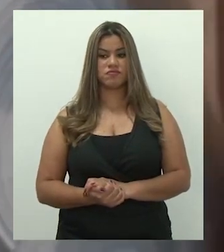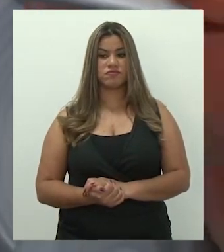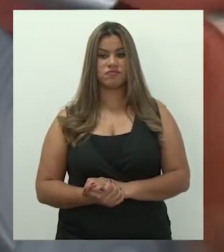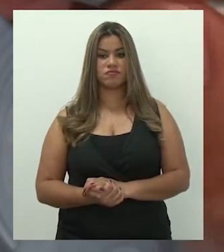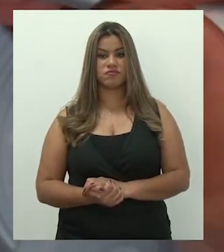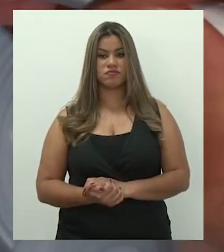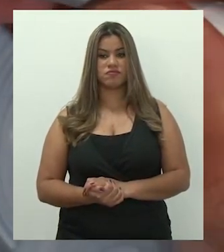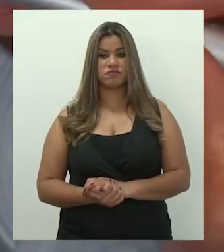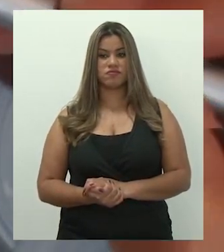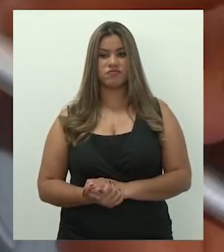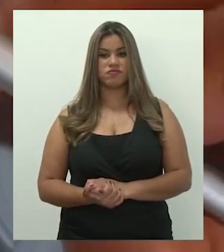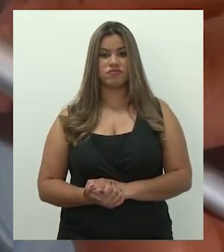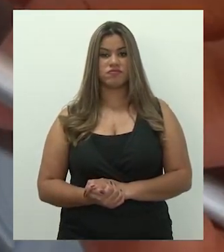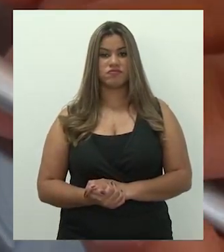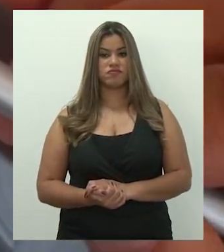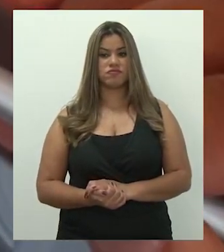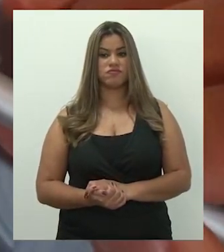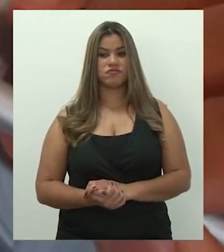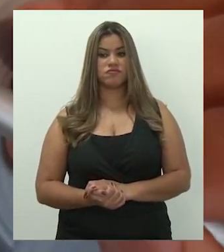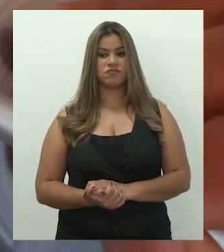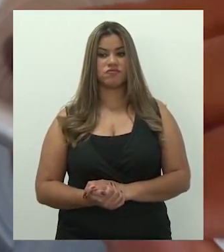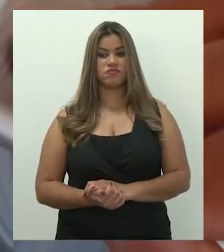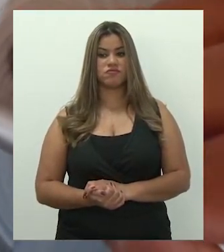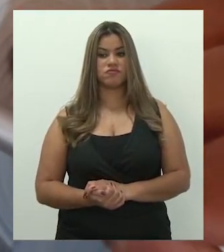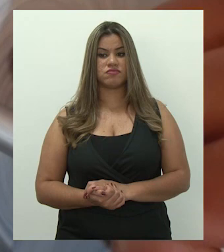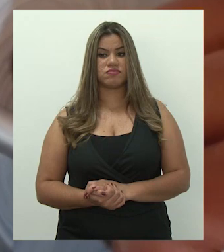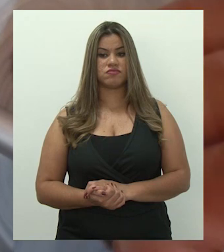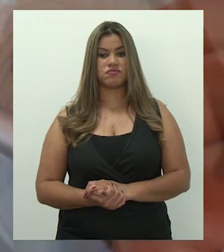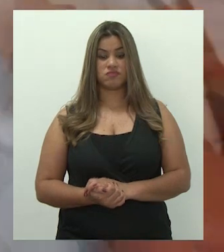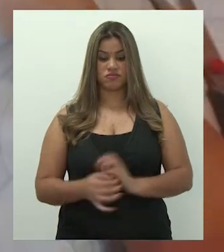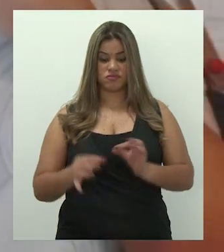Ela tem 3,5 centímetros.